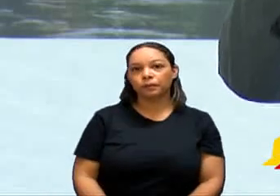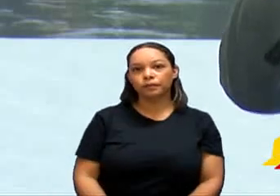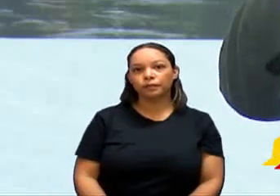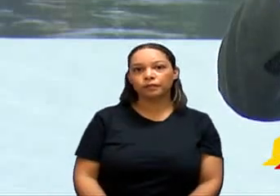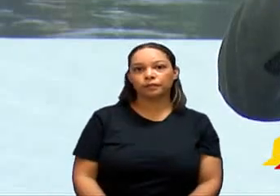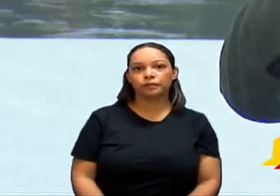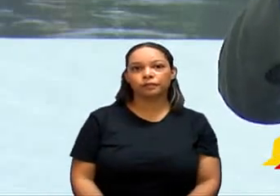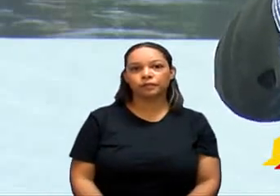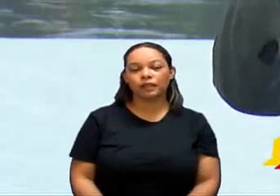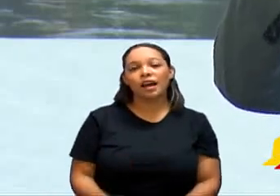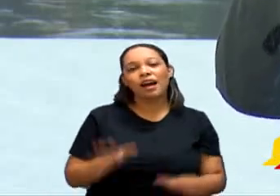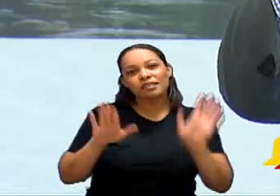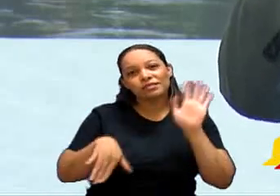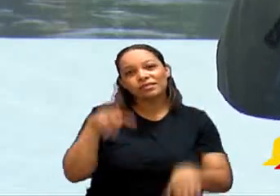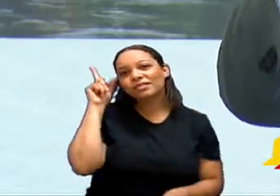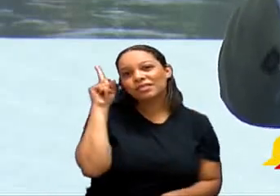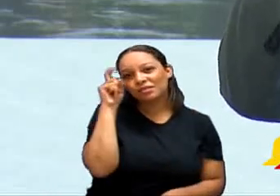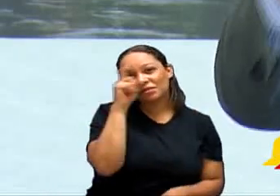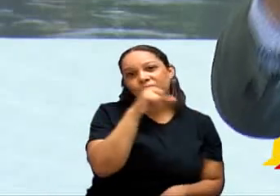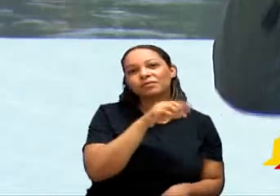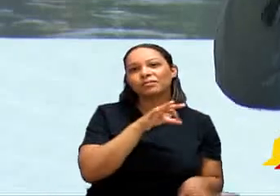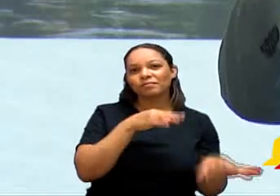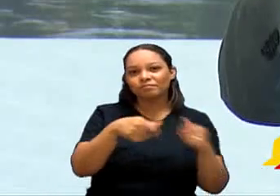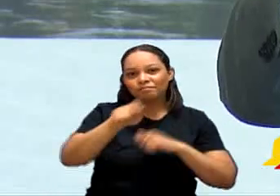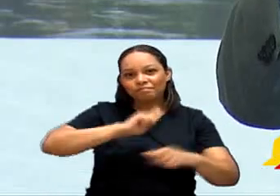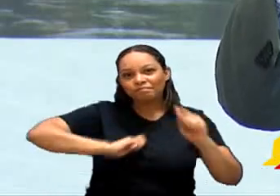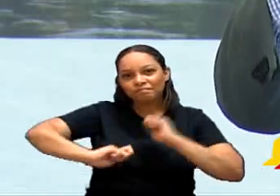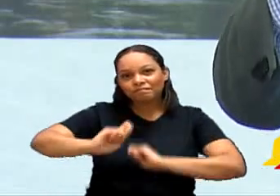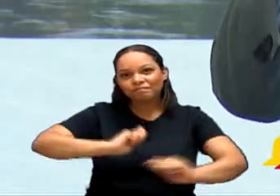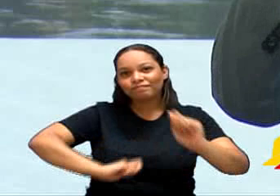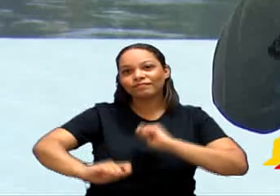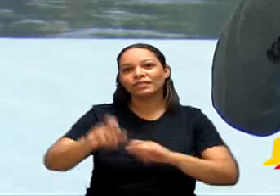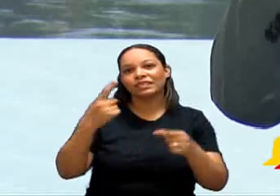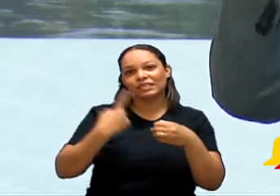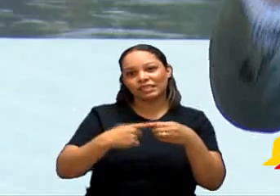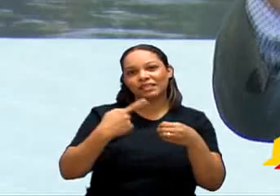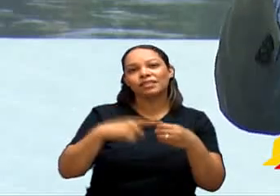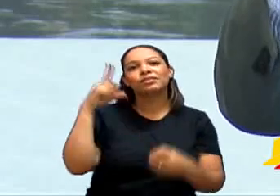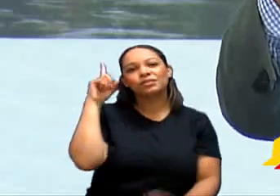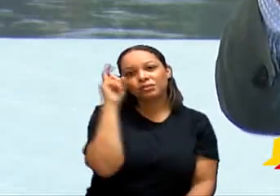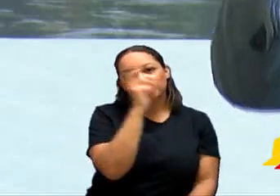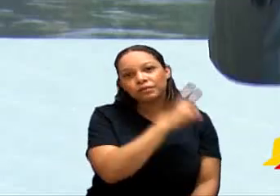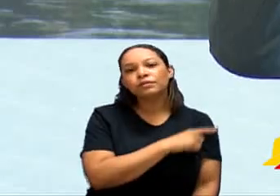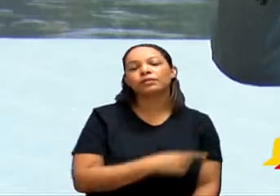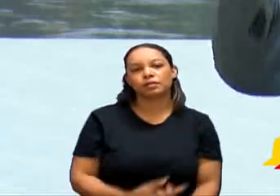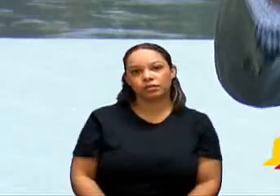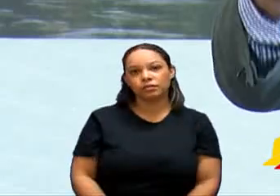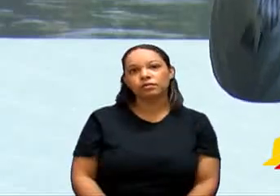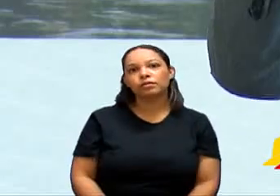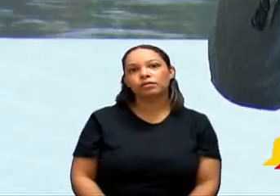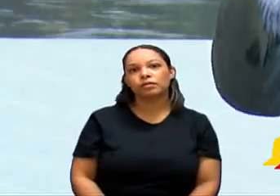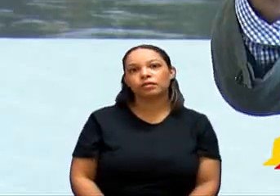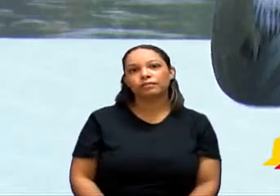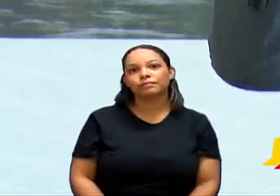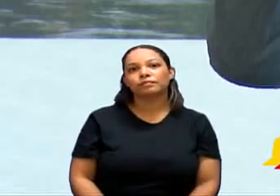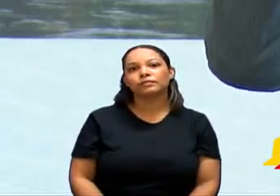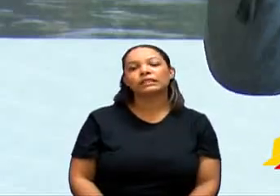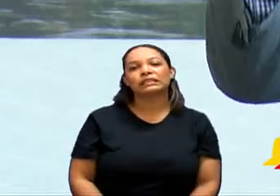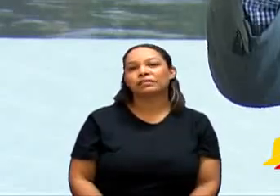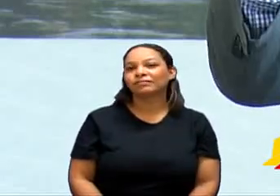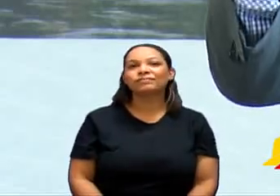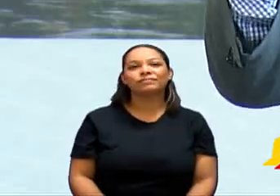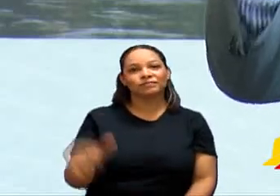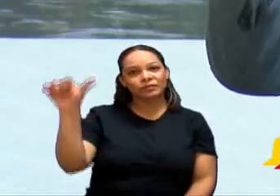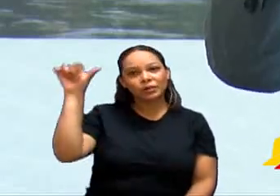João, é difícil Paulo, administrar uma cidade, também. É difícil. É, foi uma situação desumana, difícil, e eu lembro, acompanhei... E Vossa Excelência